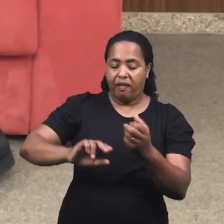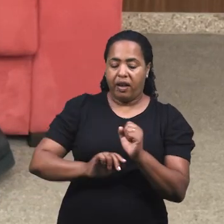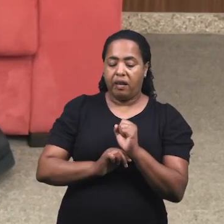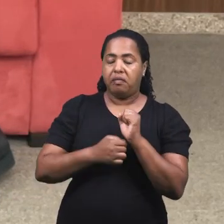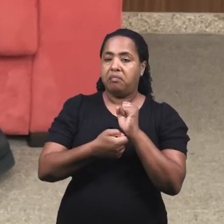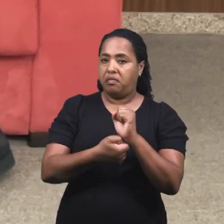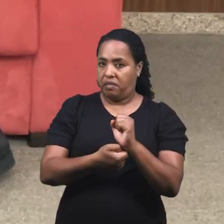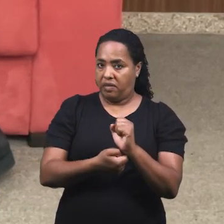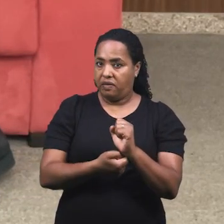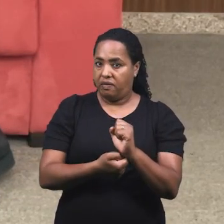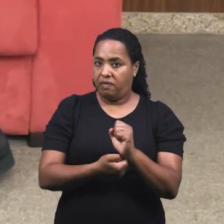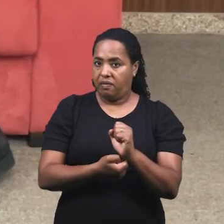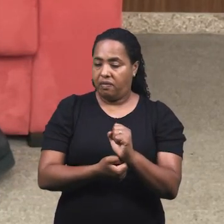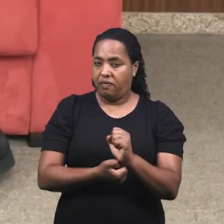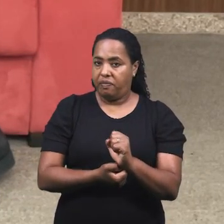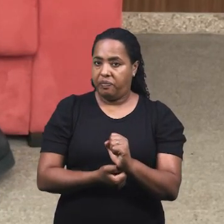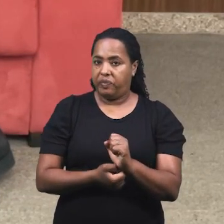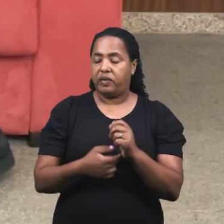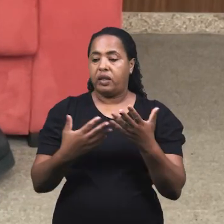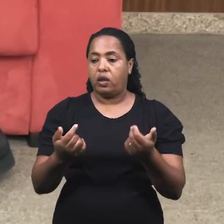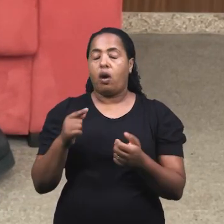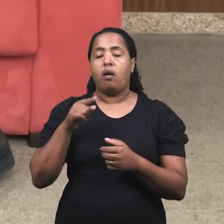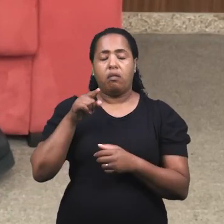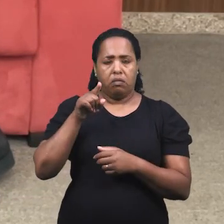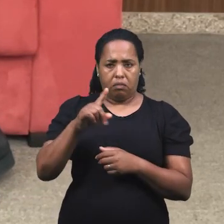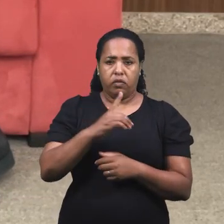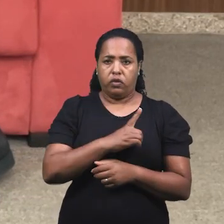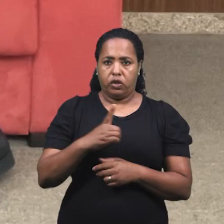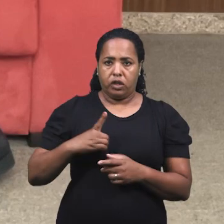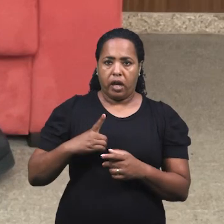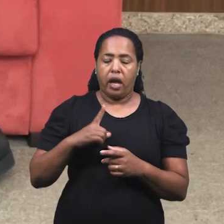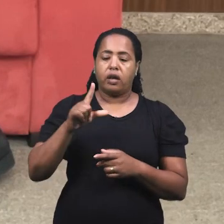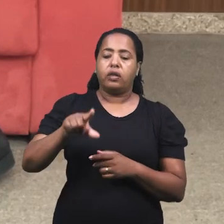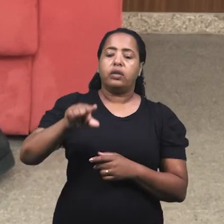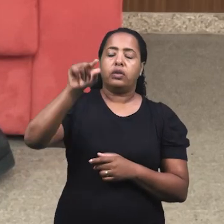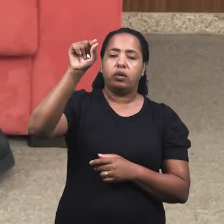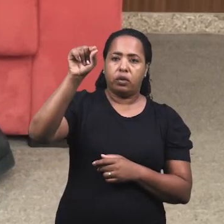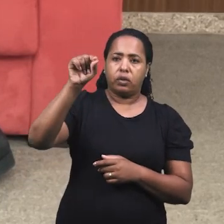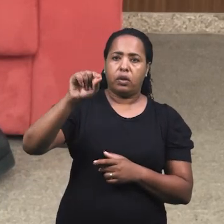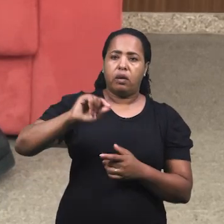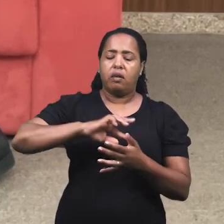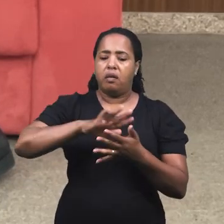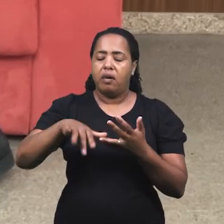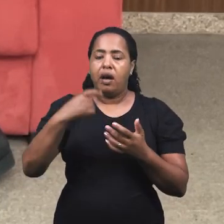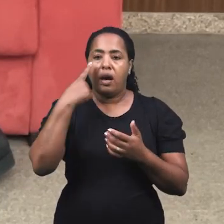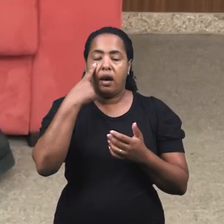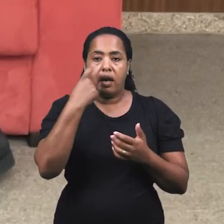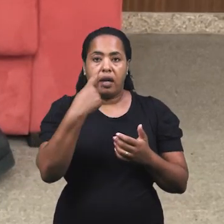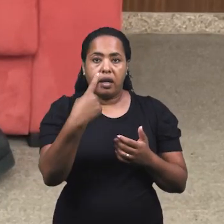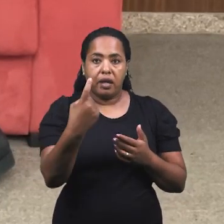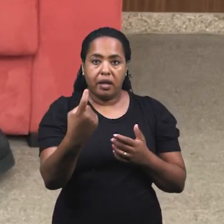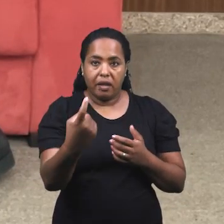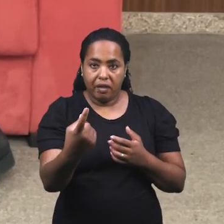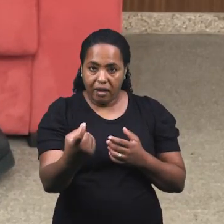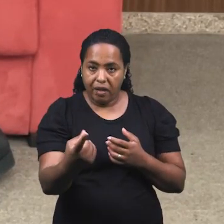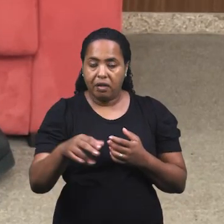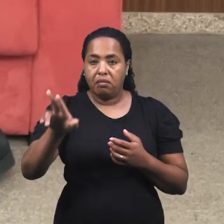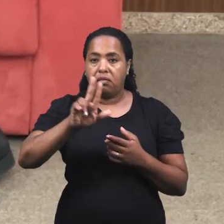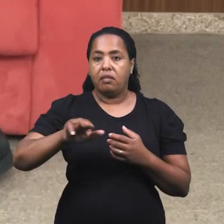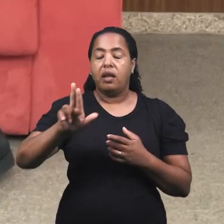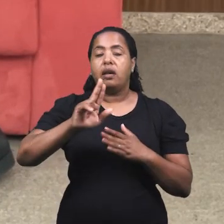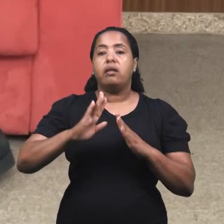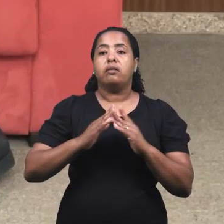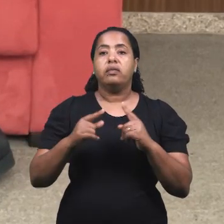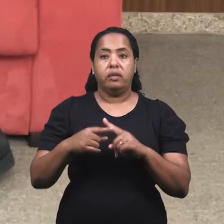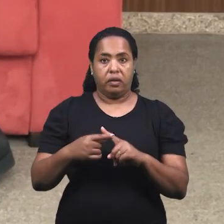Senhor ela nos reserva diversos mistérios, e alguns dos mistérios que ele separou, o irmão, o diácono, ele separou aí nessa